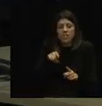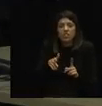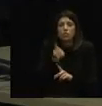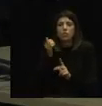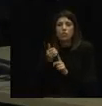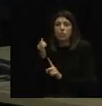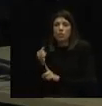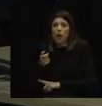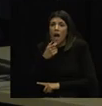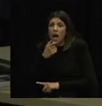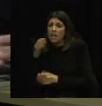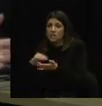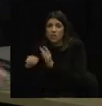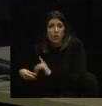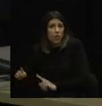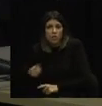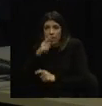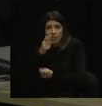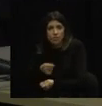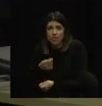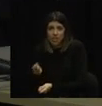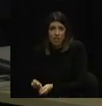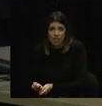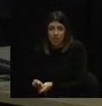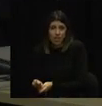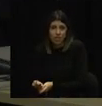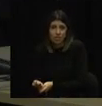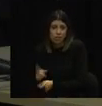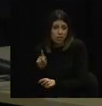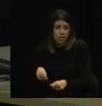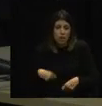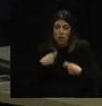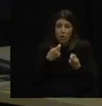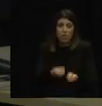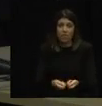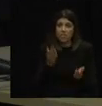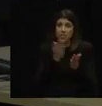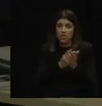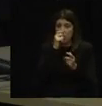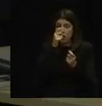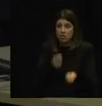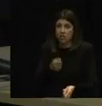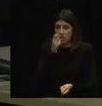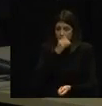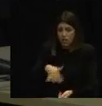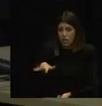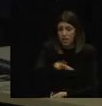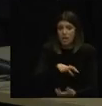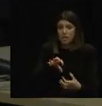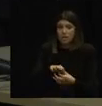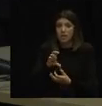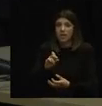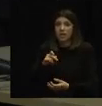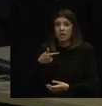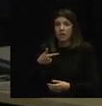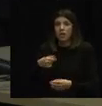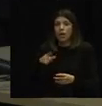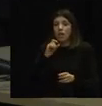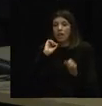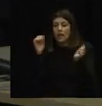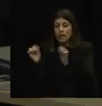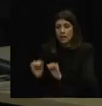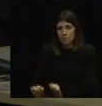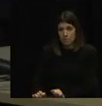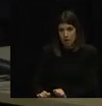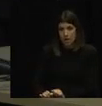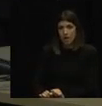não há admissão de jardineiros, nem um efetivo investimento na escola de jardinagem. Também sobre os cantoneiros de limpeza, e há